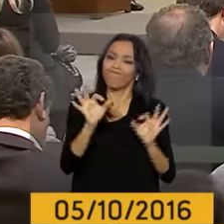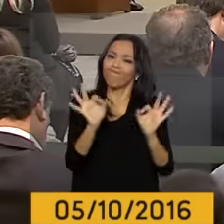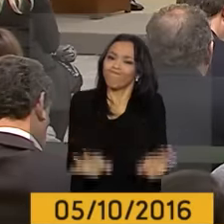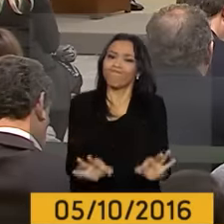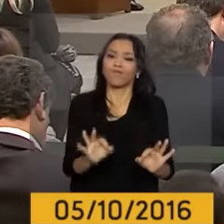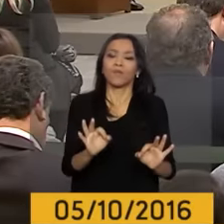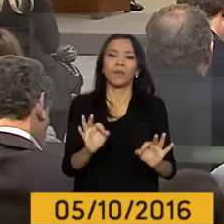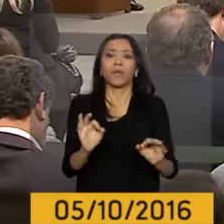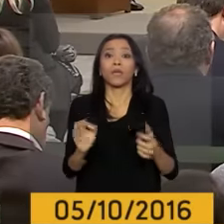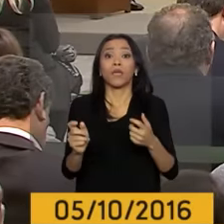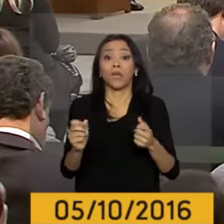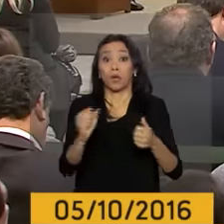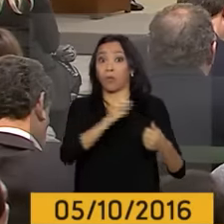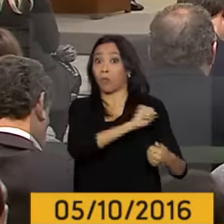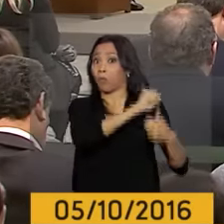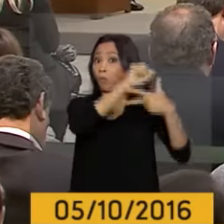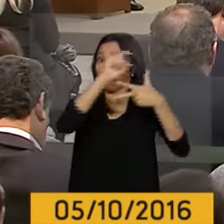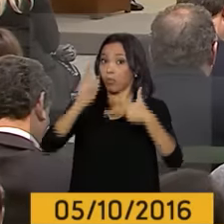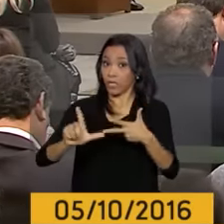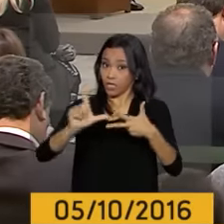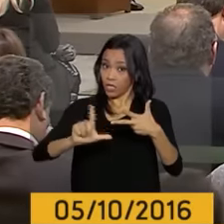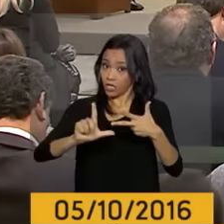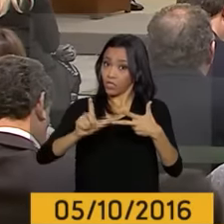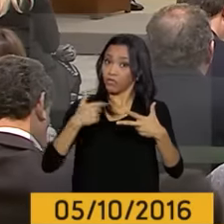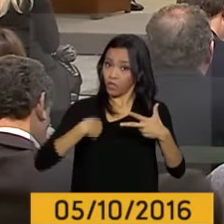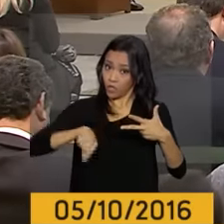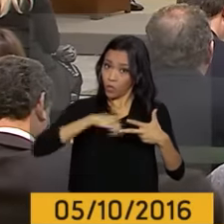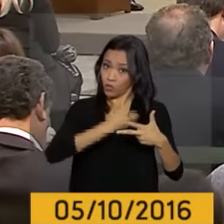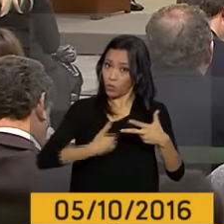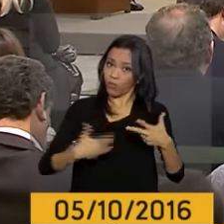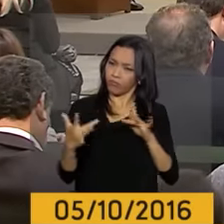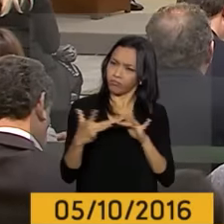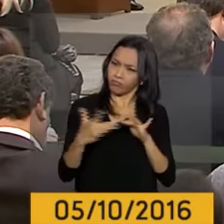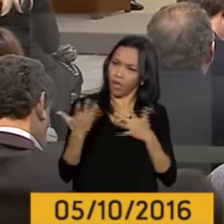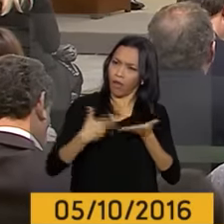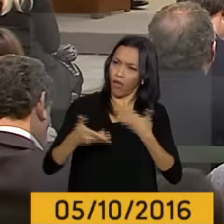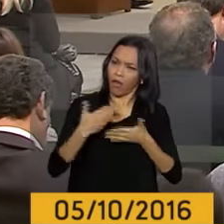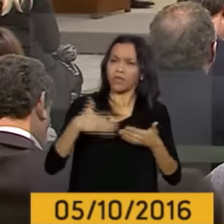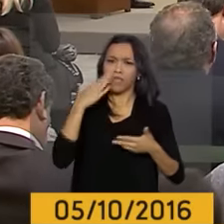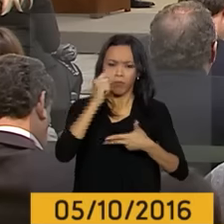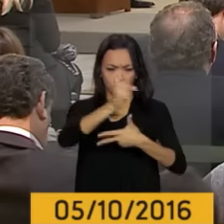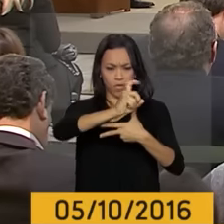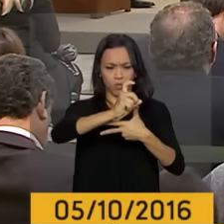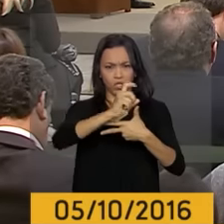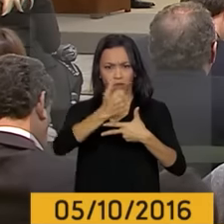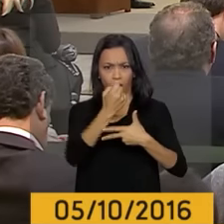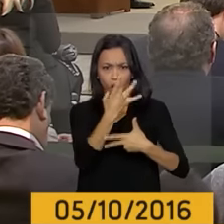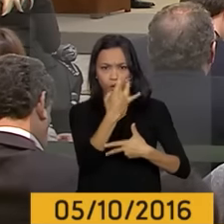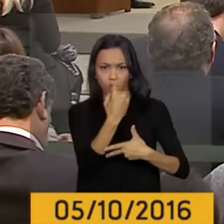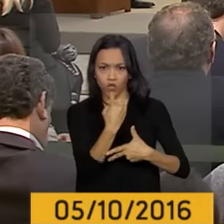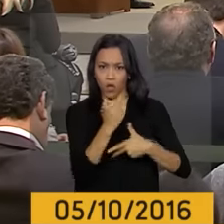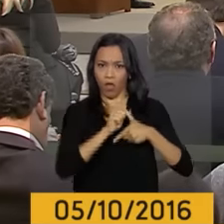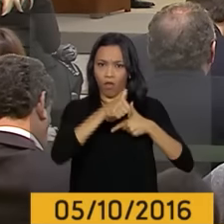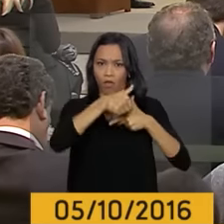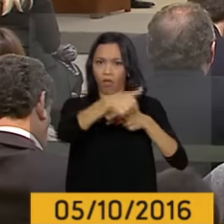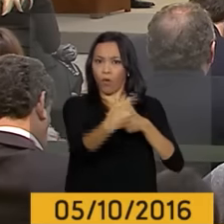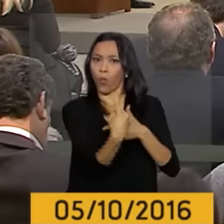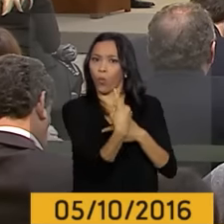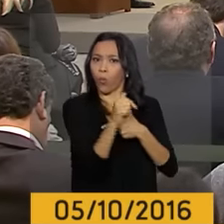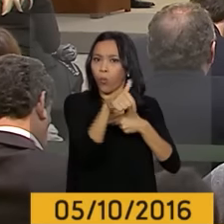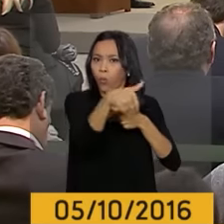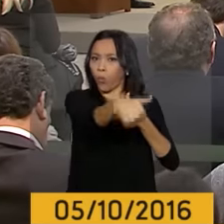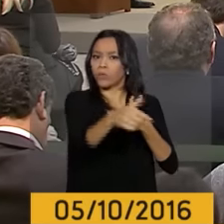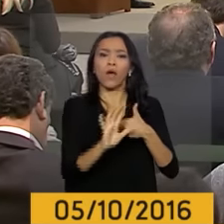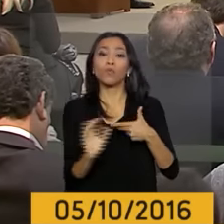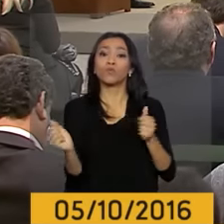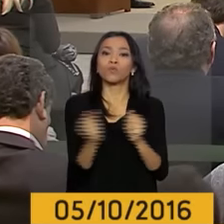poder legislativo. Numa coisa que nós temos feito com muita frequência. Nós sabemos que o Executivo não age sozinho, mas age e governa com